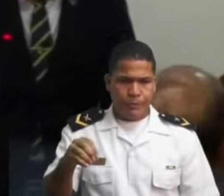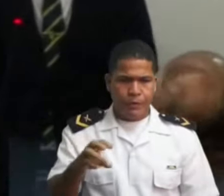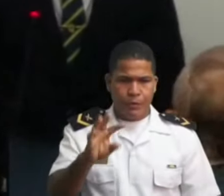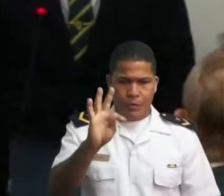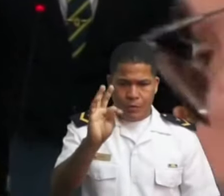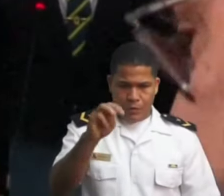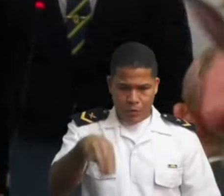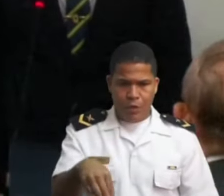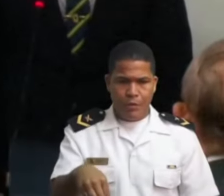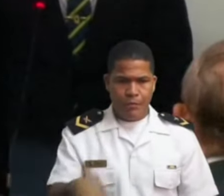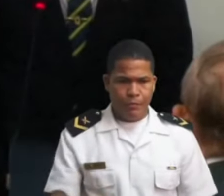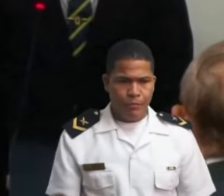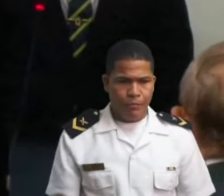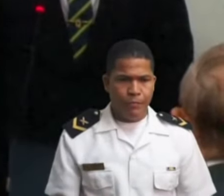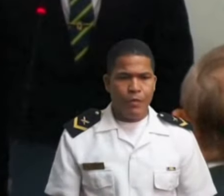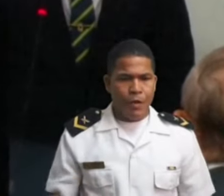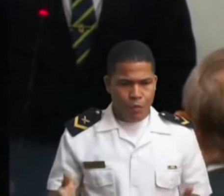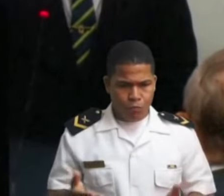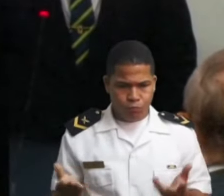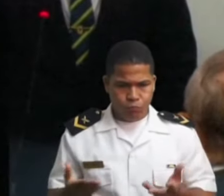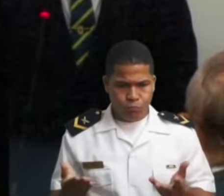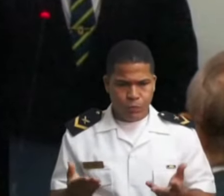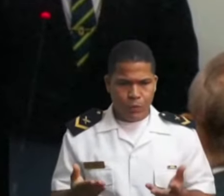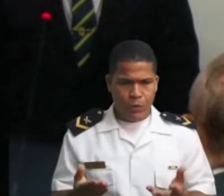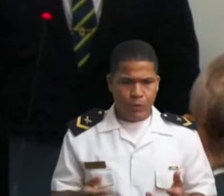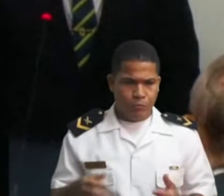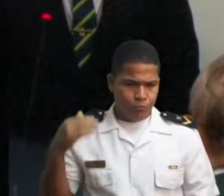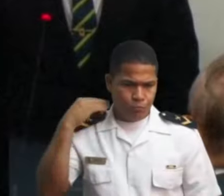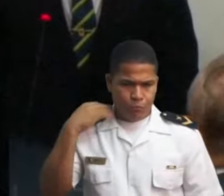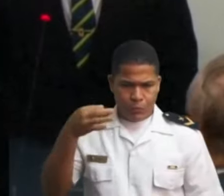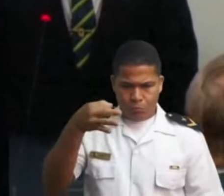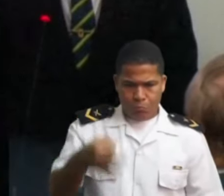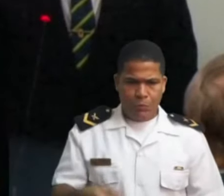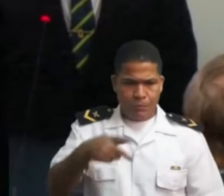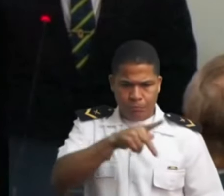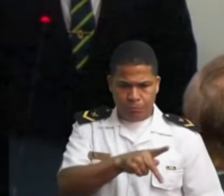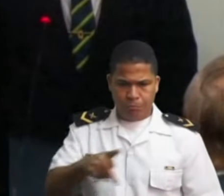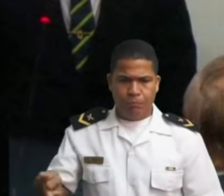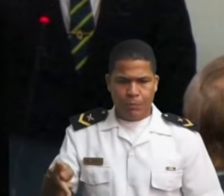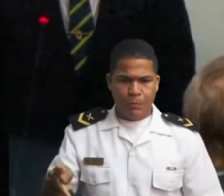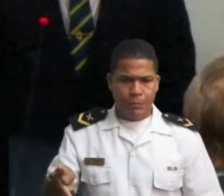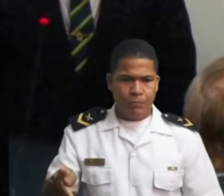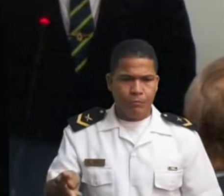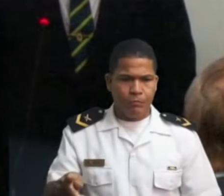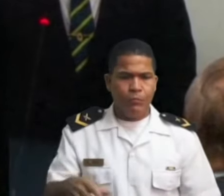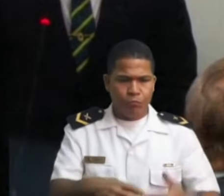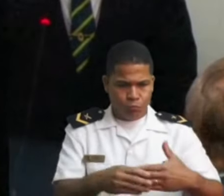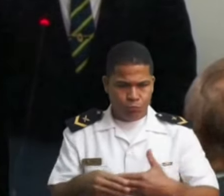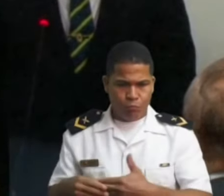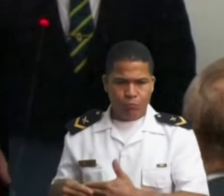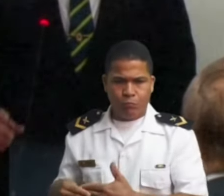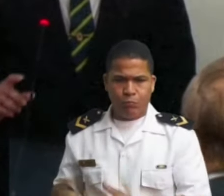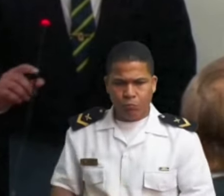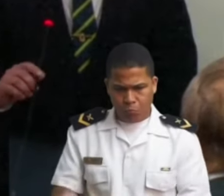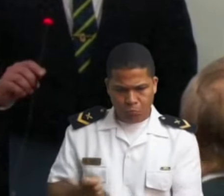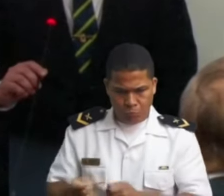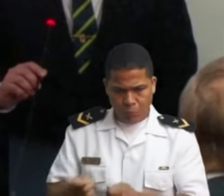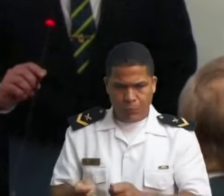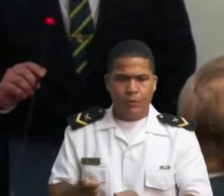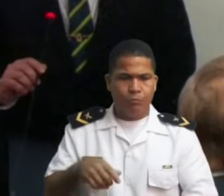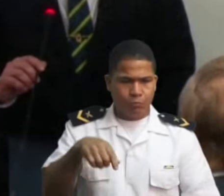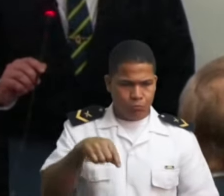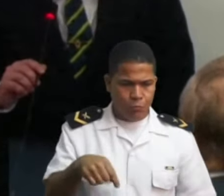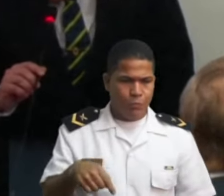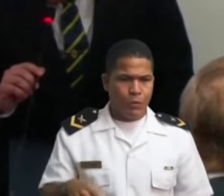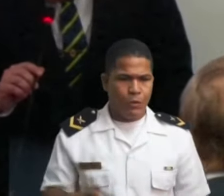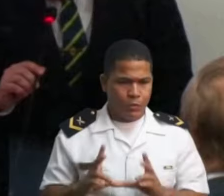Marítimo. E passo a palavra ao senhor juiz presidente para conduzir os trabalhos desta sessão